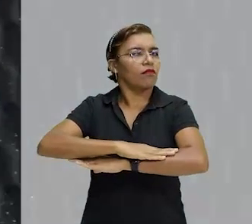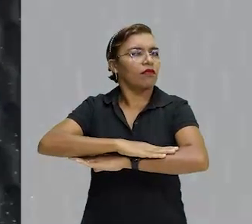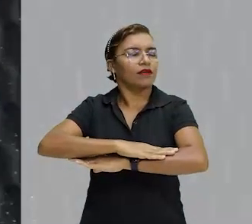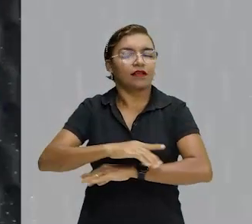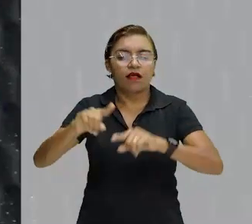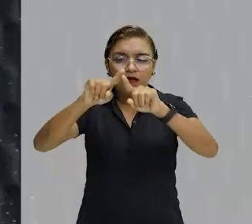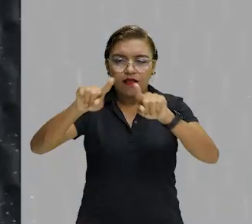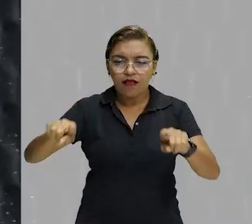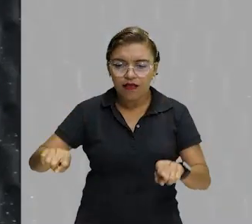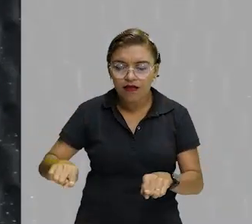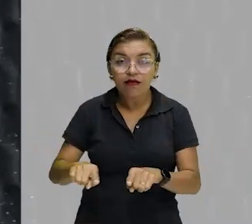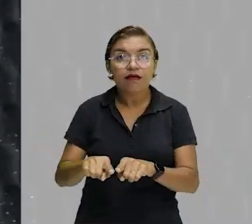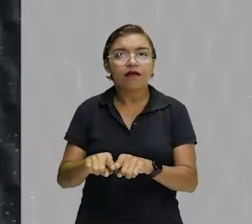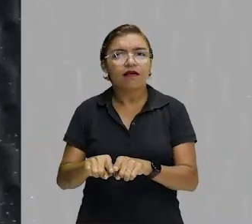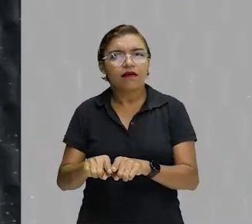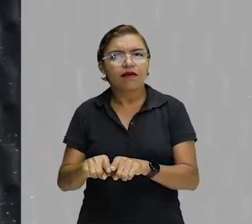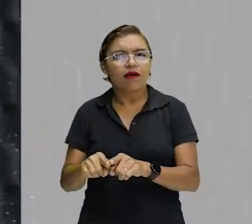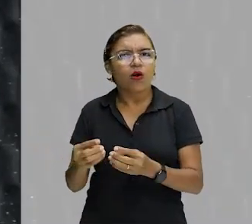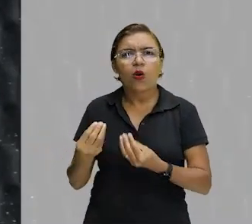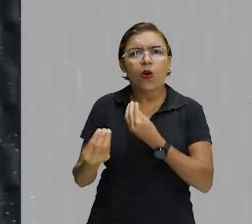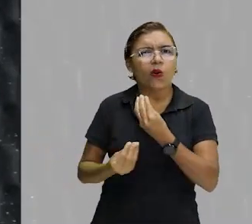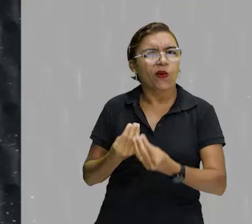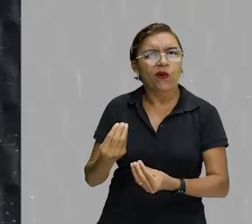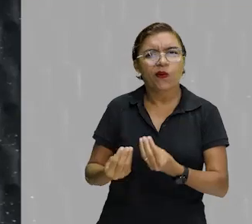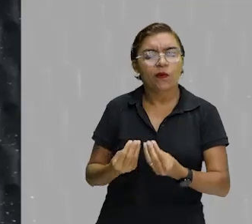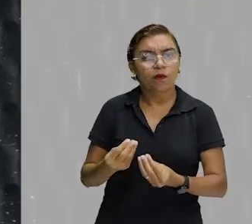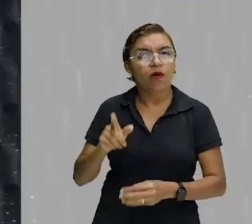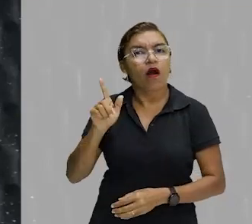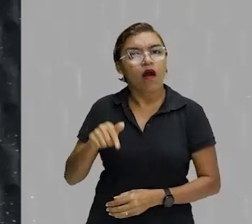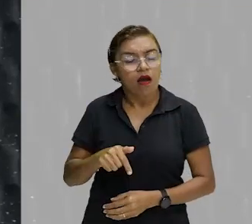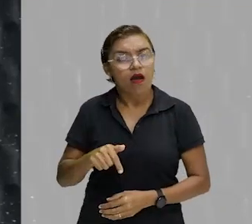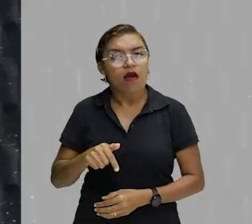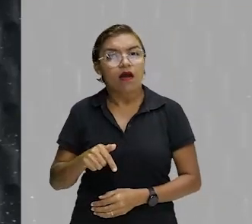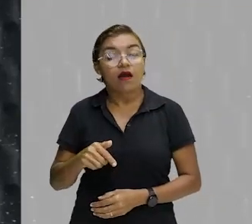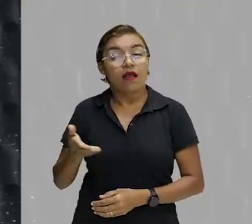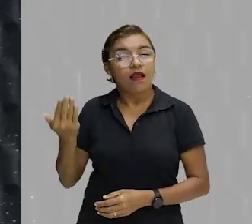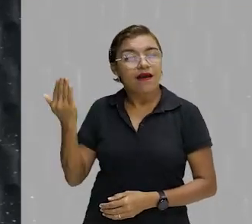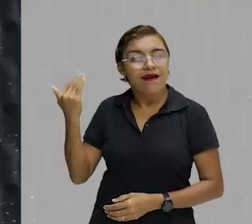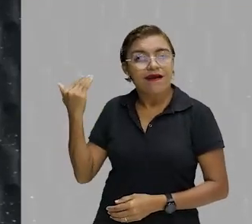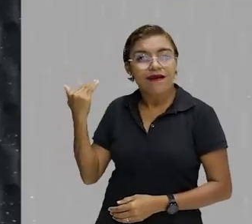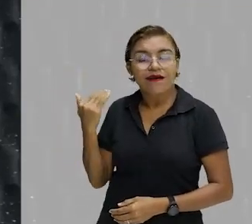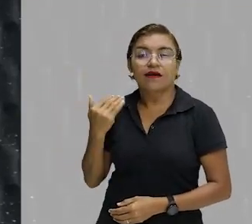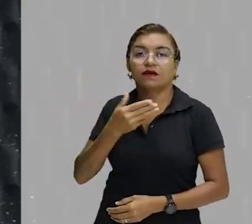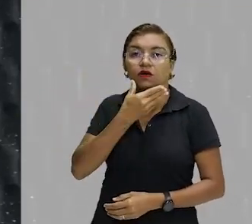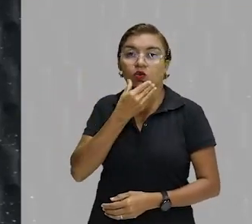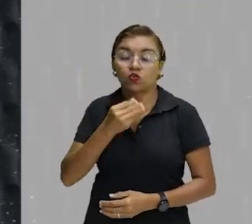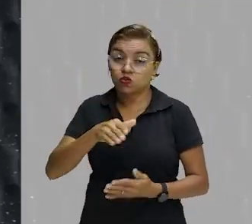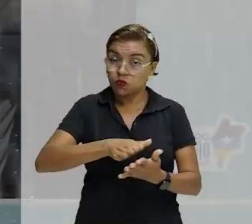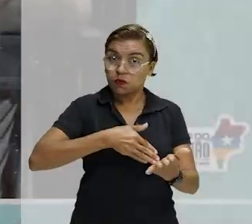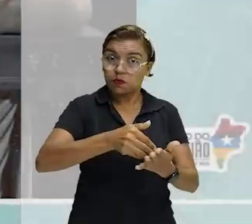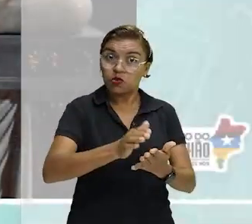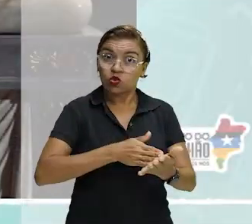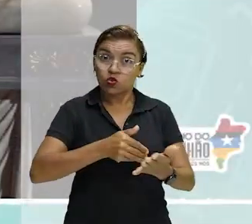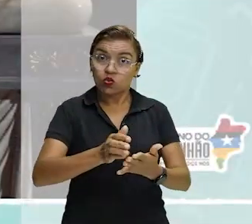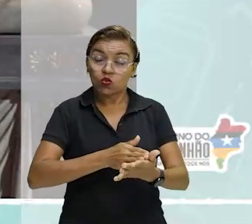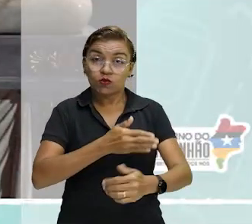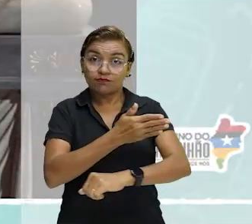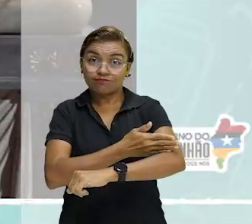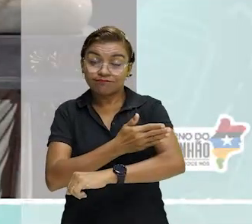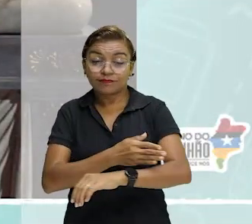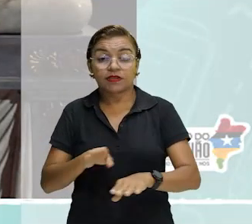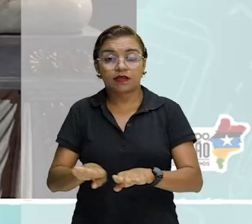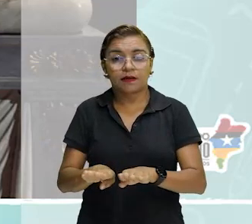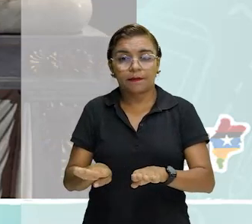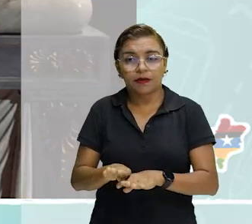triângulo. Pois é. Os pintores do Renascimento já faziam esse estudo de composição há muito tempo. A mesma coisa acontece